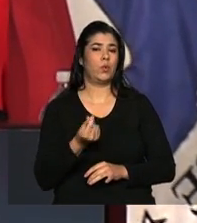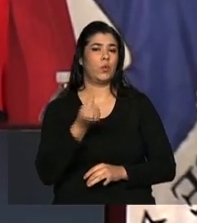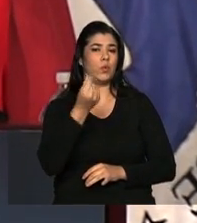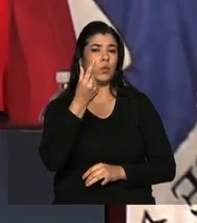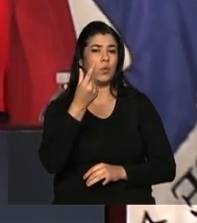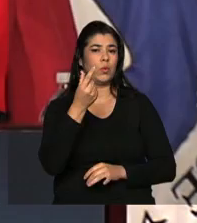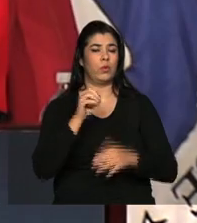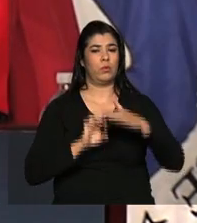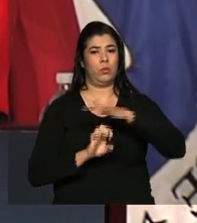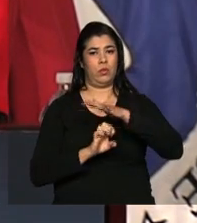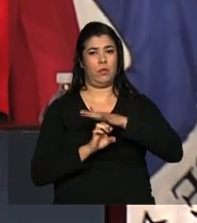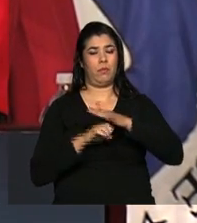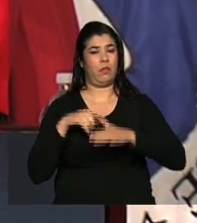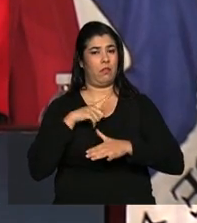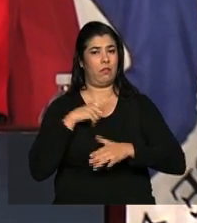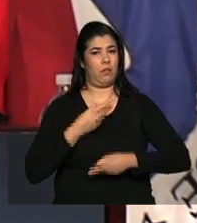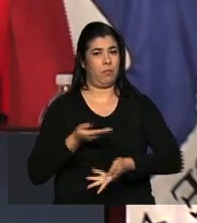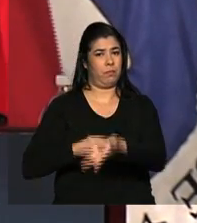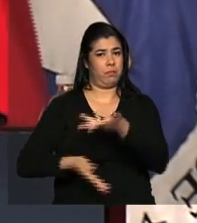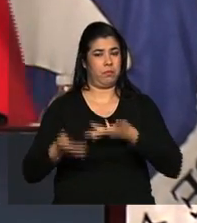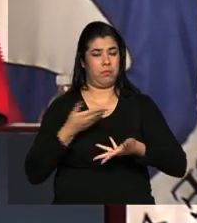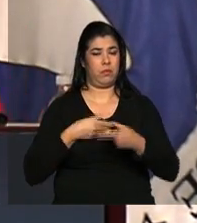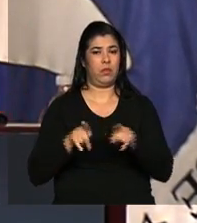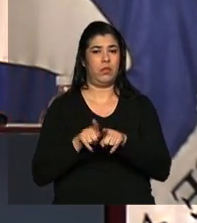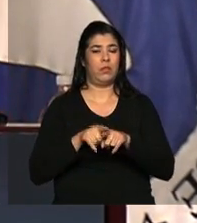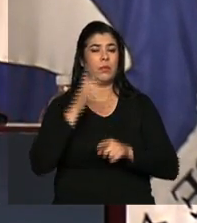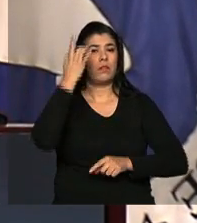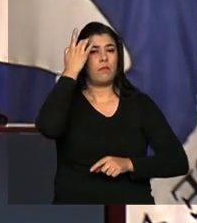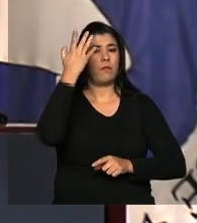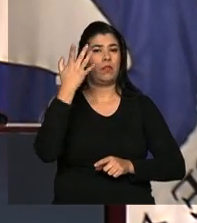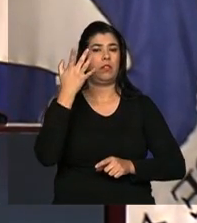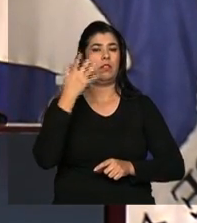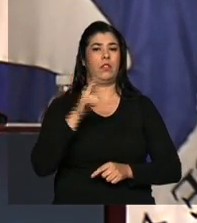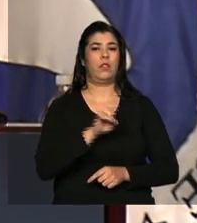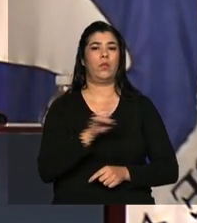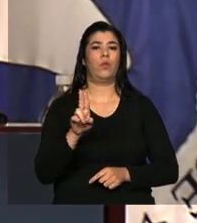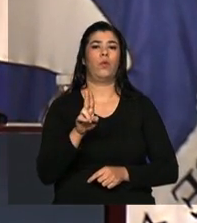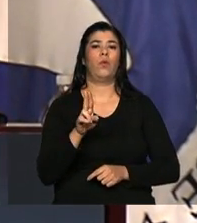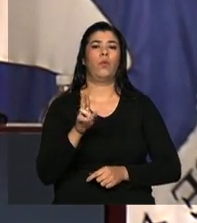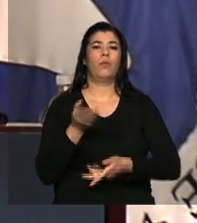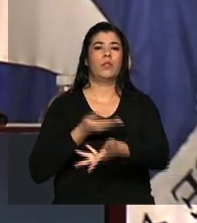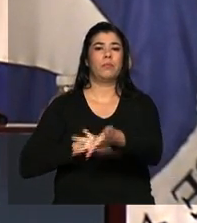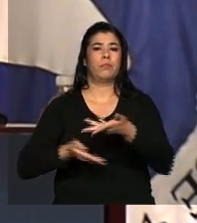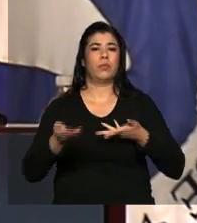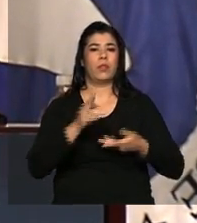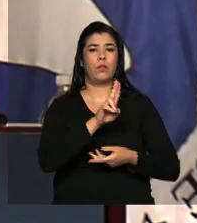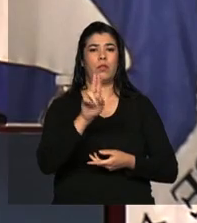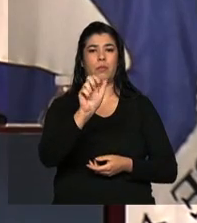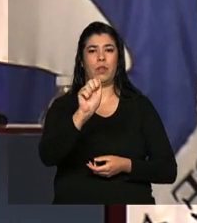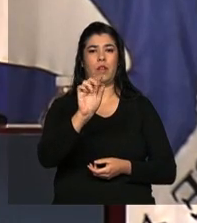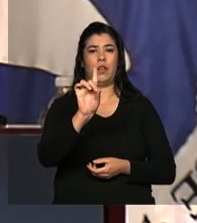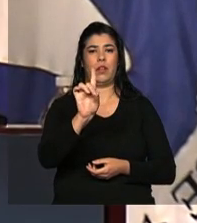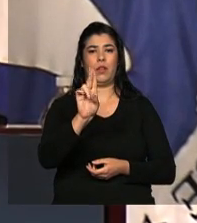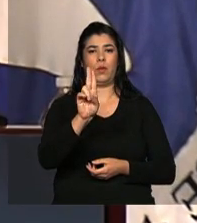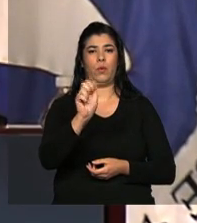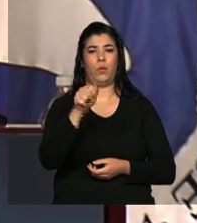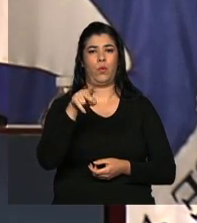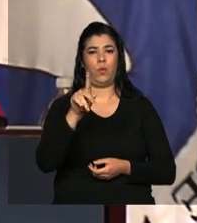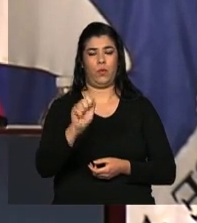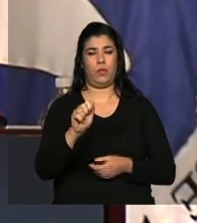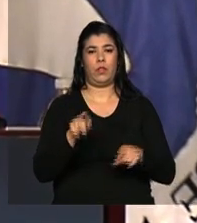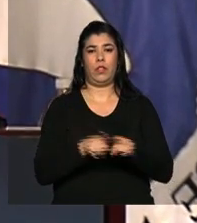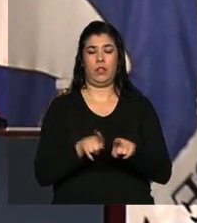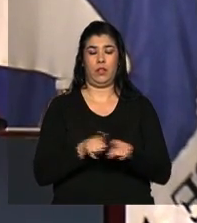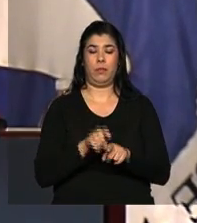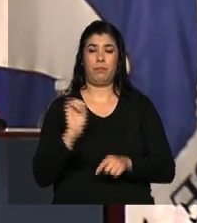comércio exterior, facilitando fundamentalmente a aduana. Saliento de modo mais amplo